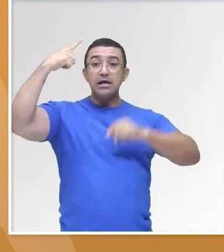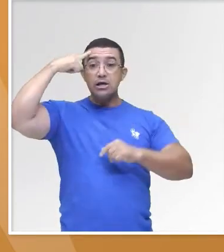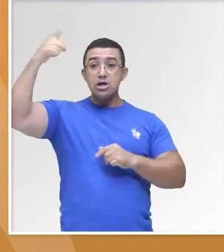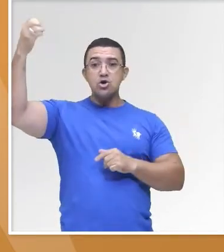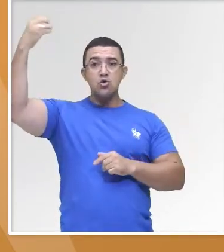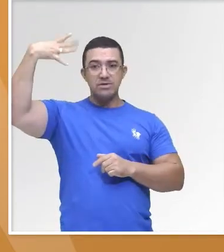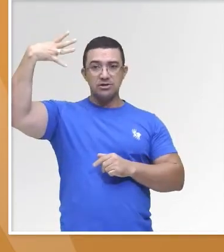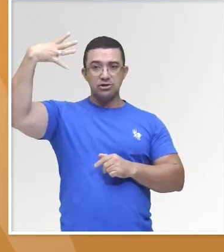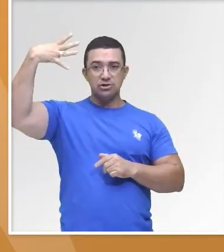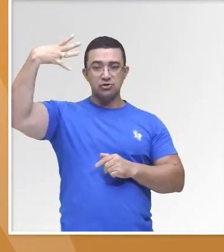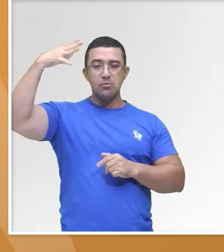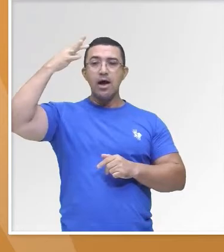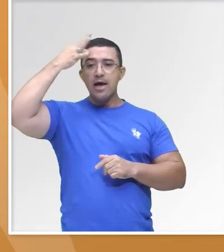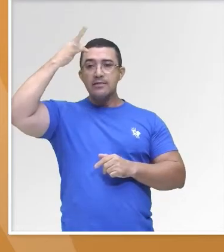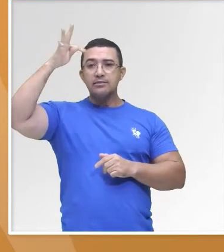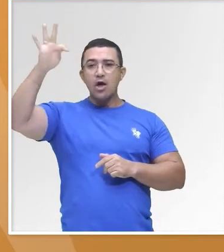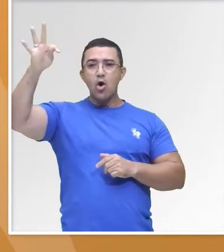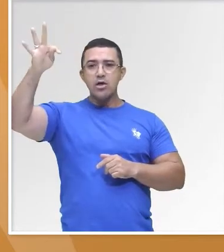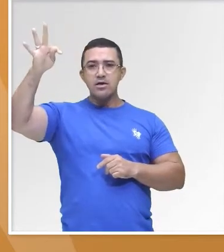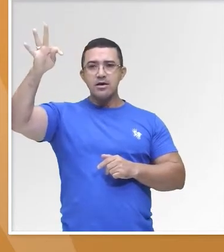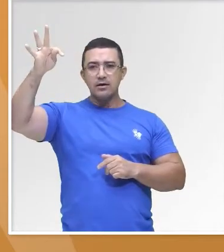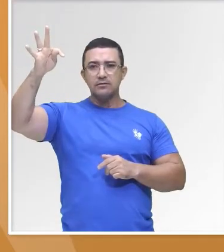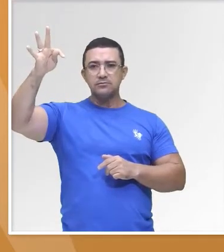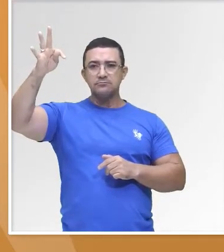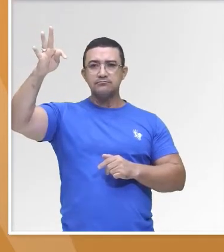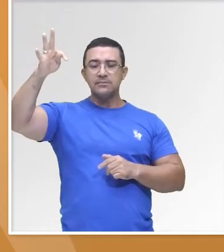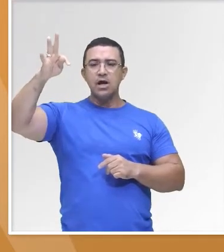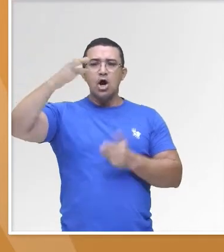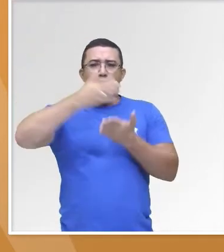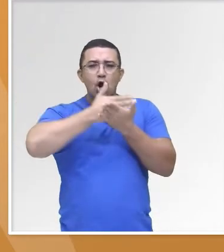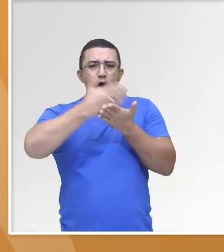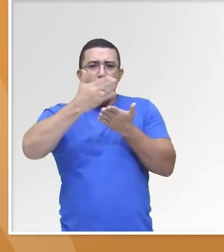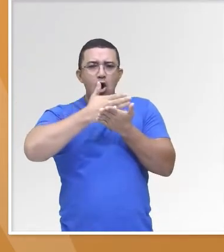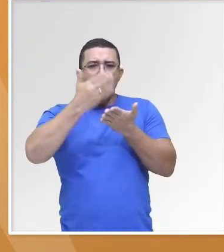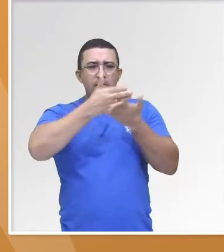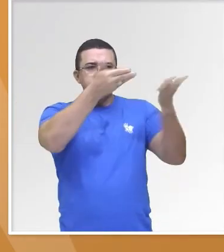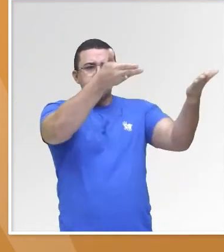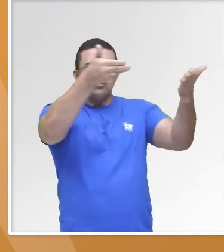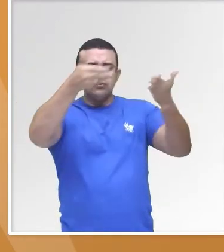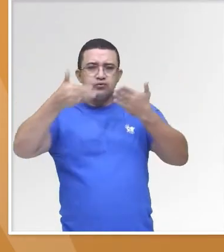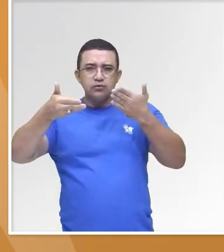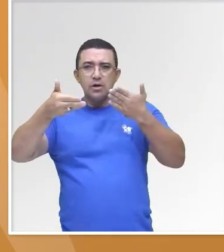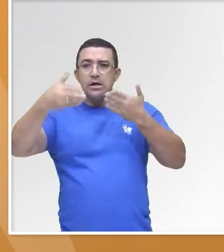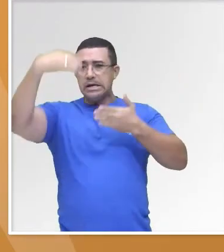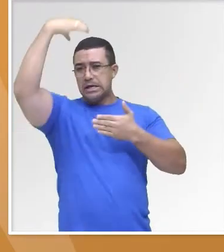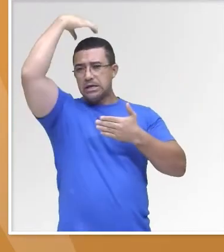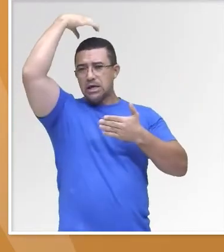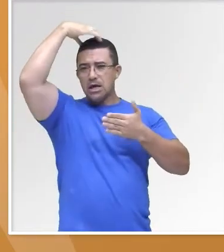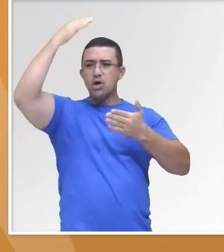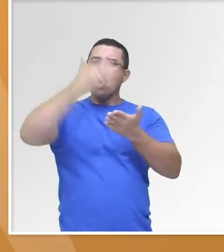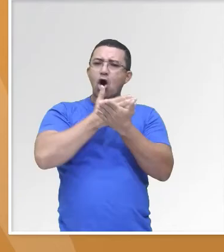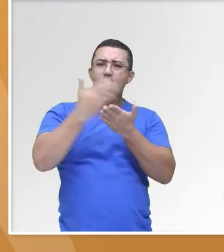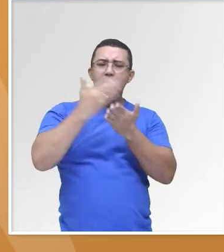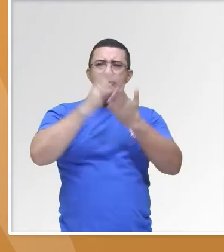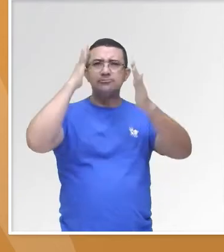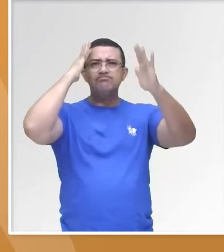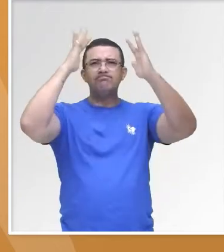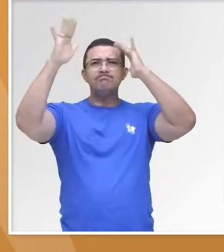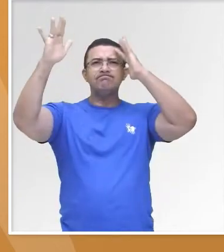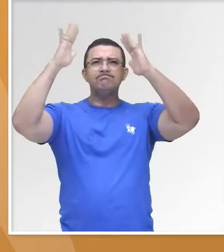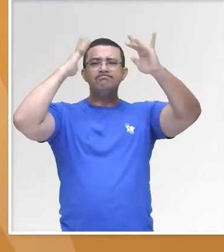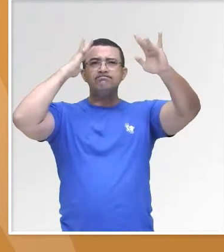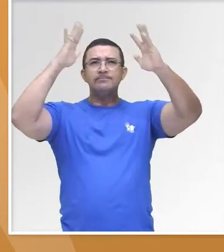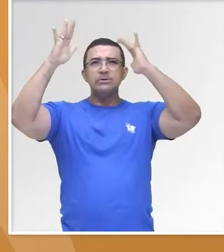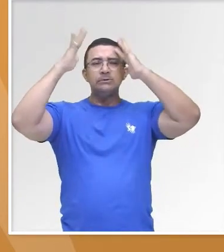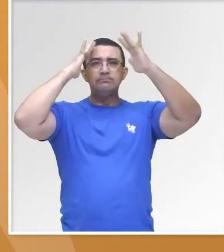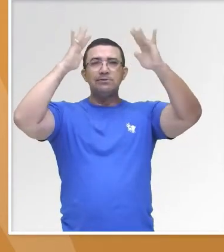viram através dos teóricos no primeiro momento, ela vai começar a trazer essa reflexão para esses